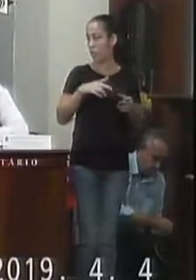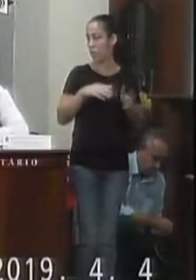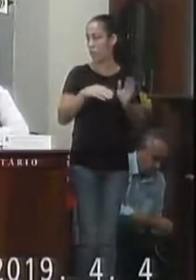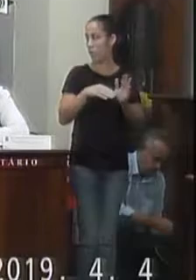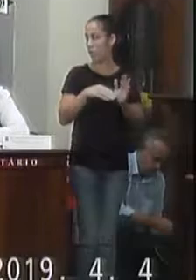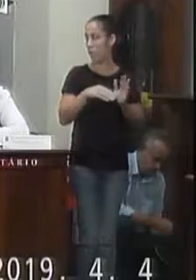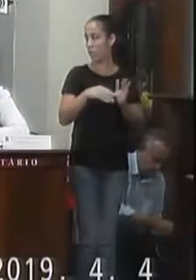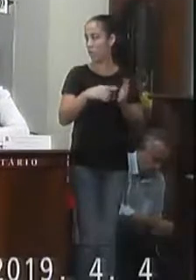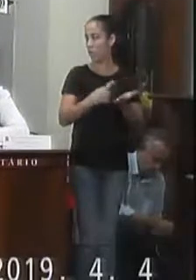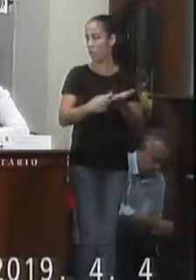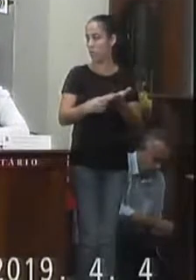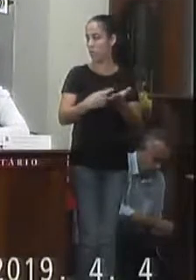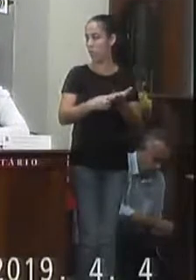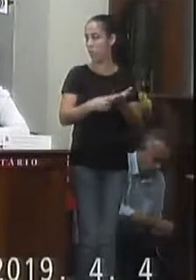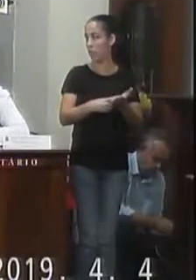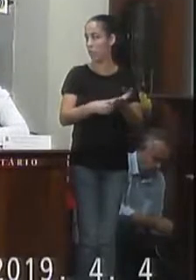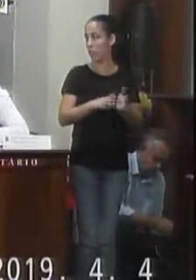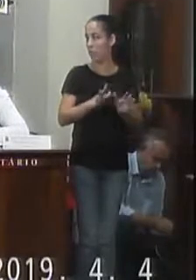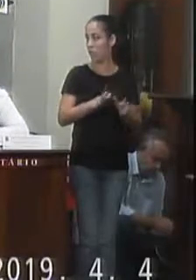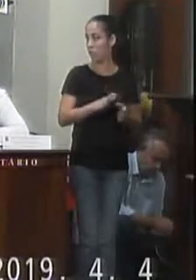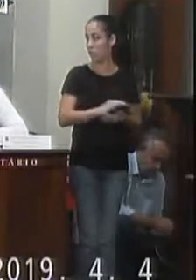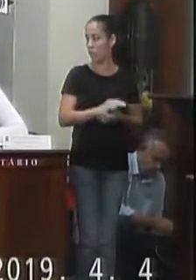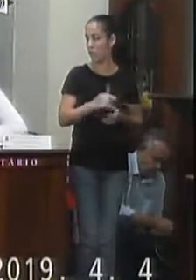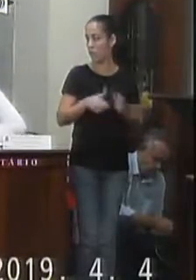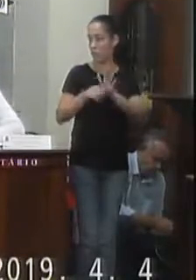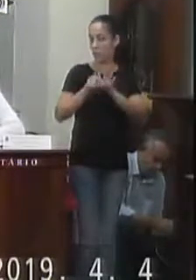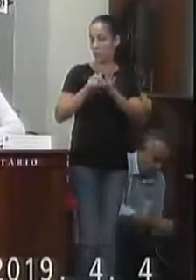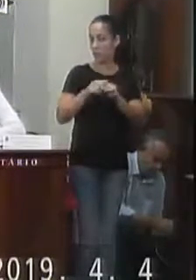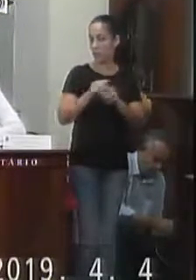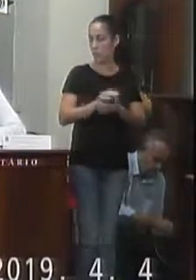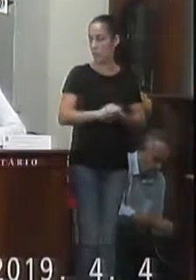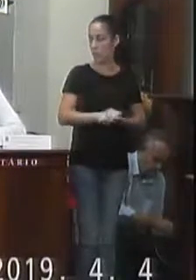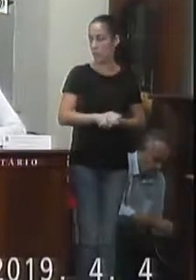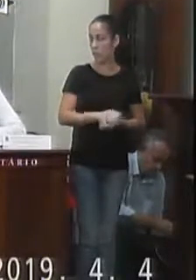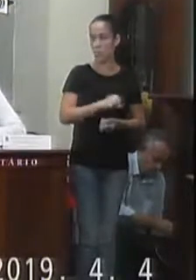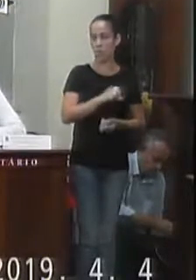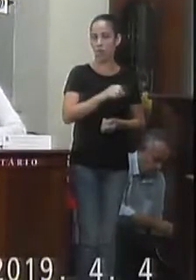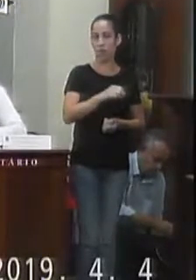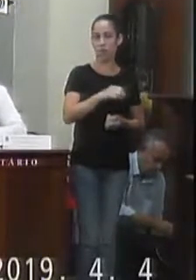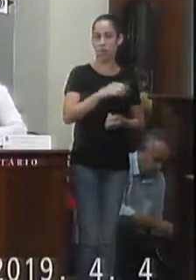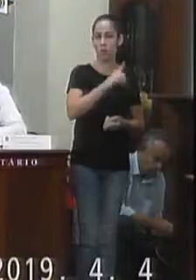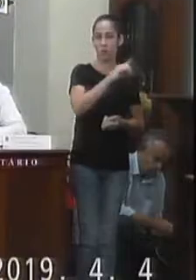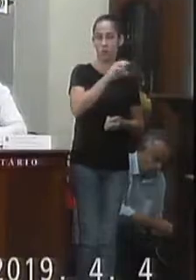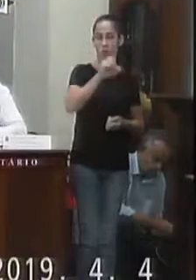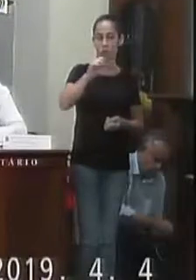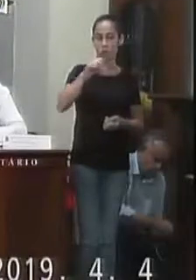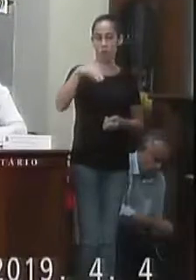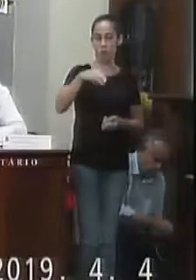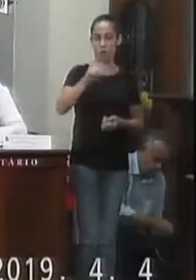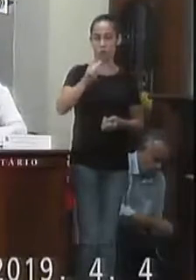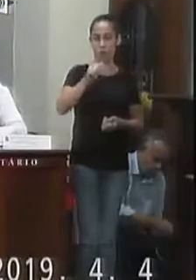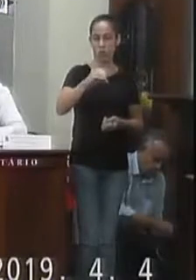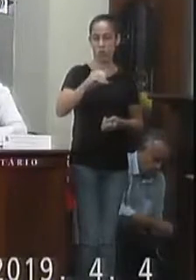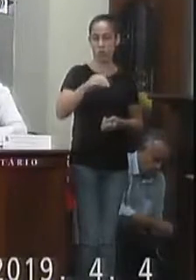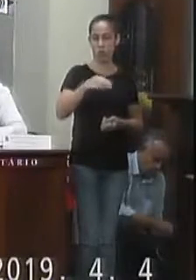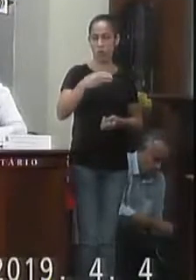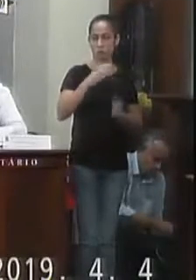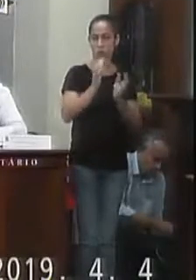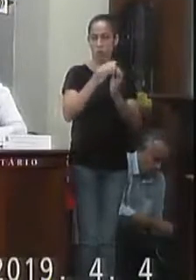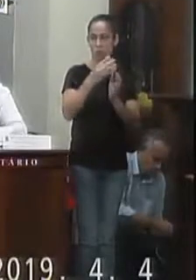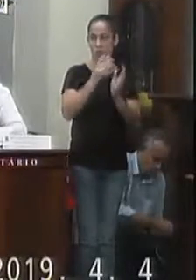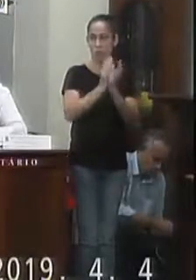uma data aqui já pré-agendada, que seria dia 8 de maio, terceira turma, dia 29 de